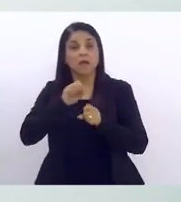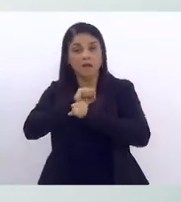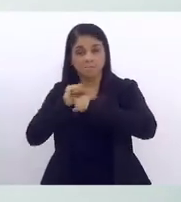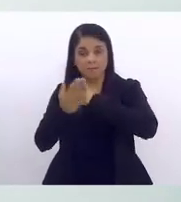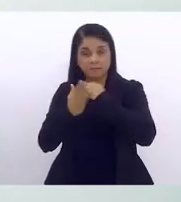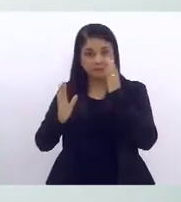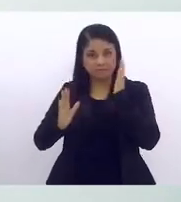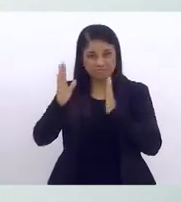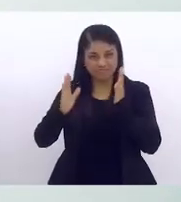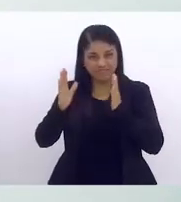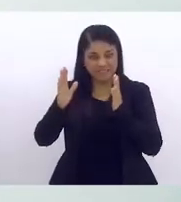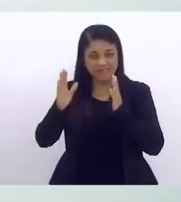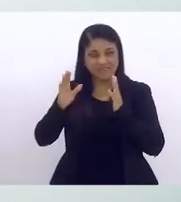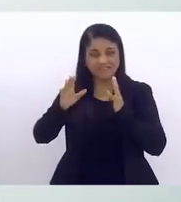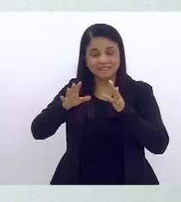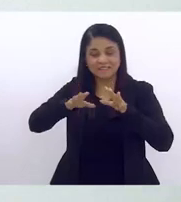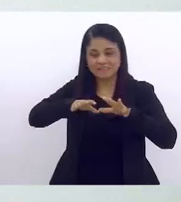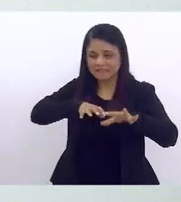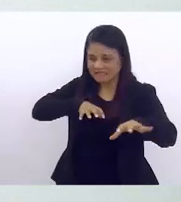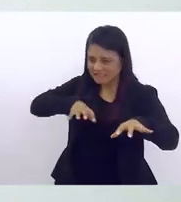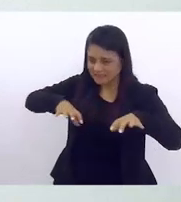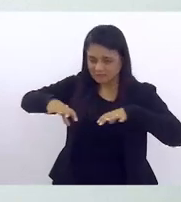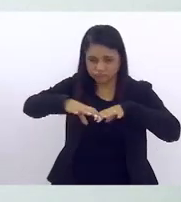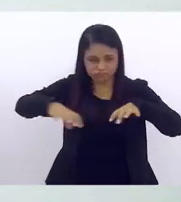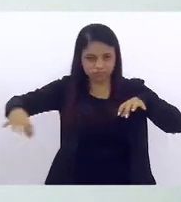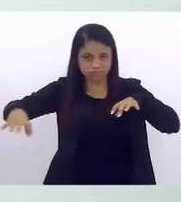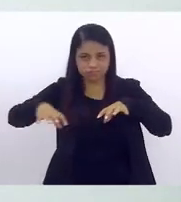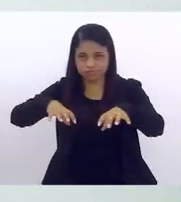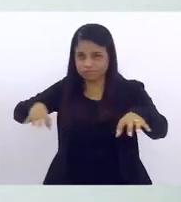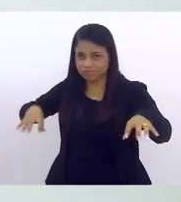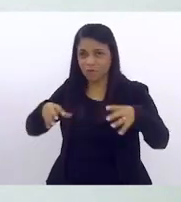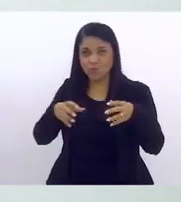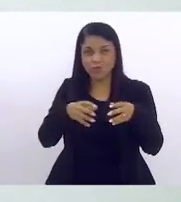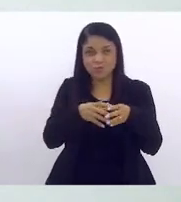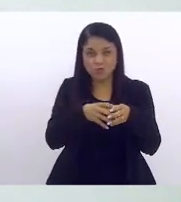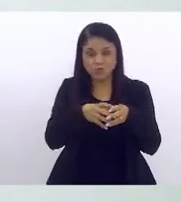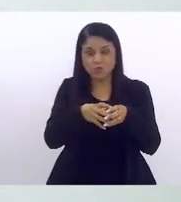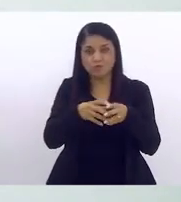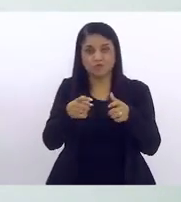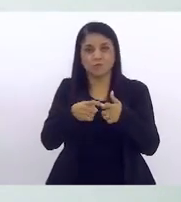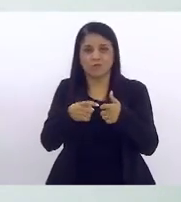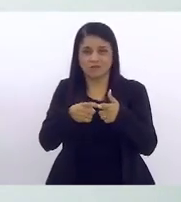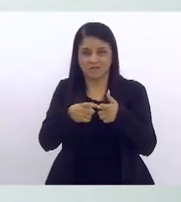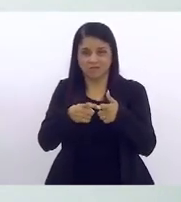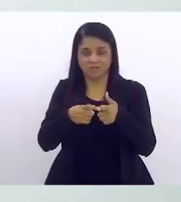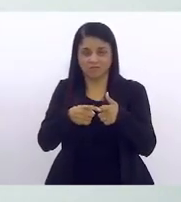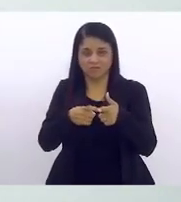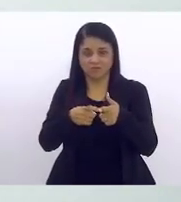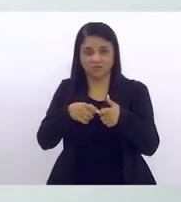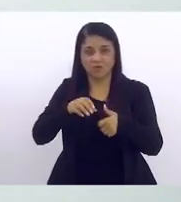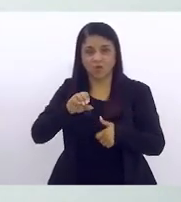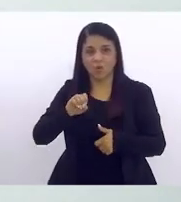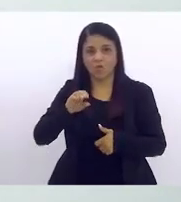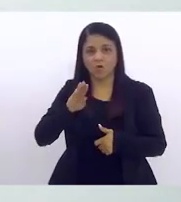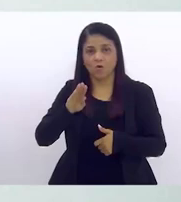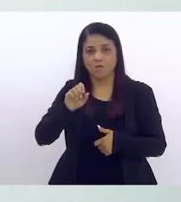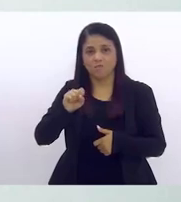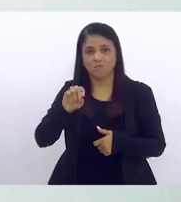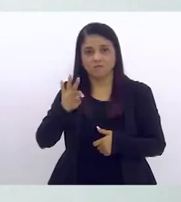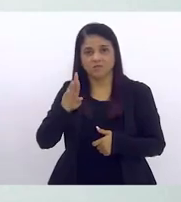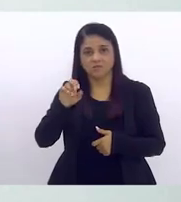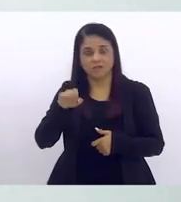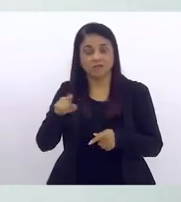o tecido social da organização obstétrica. Conseguimos retomar agora o Fórum Perinatal da